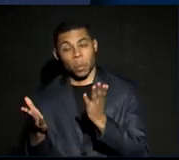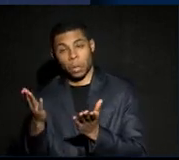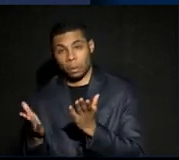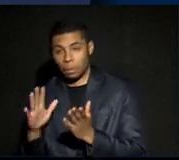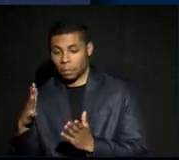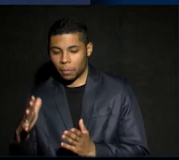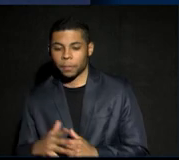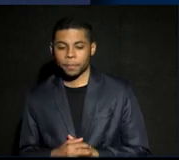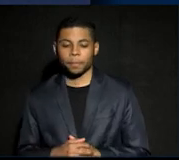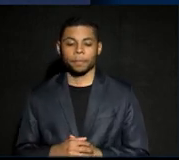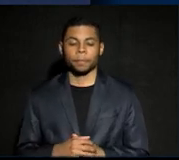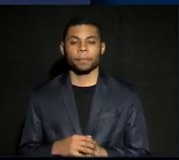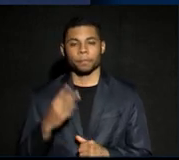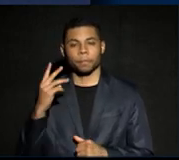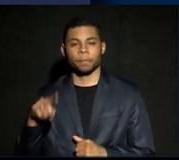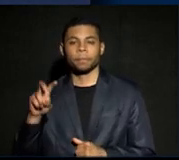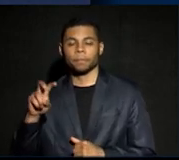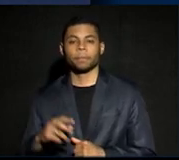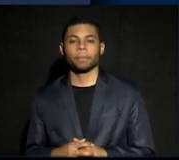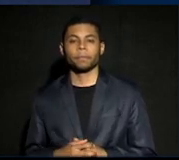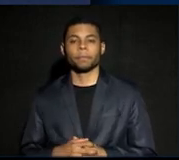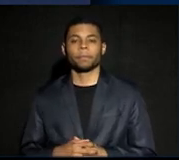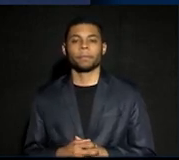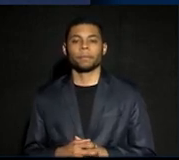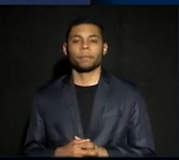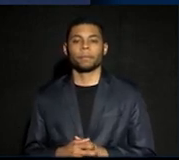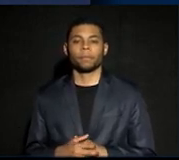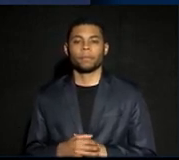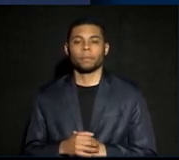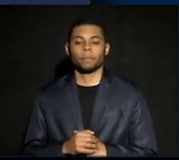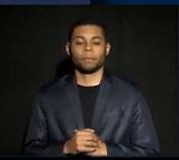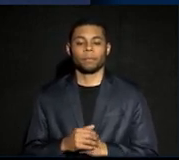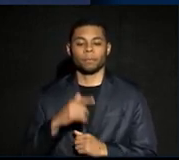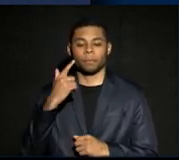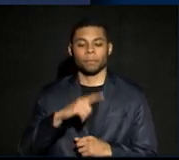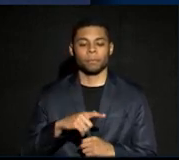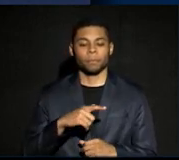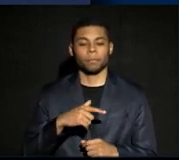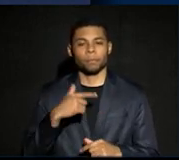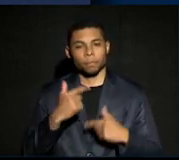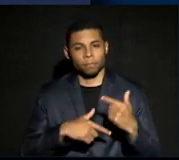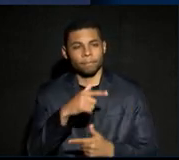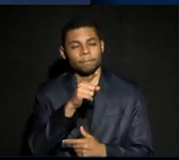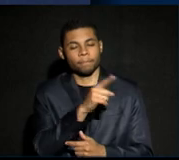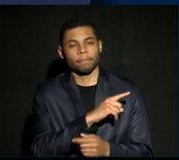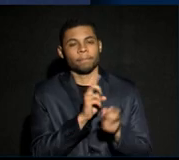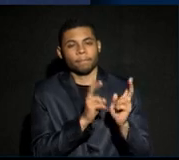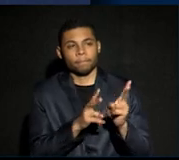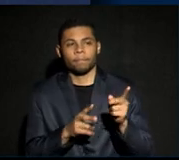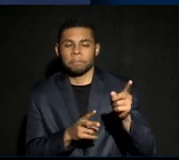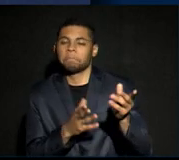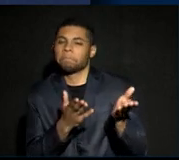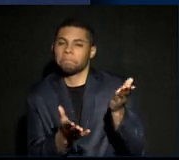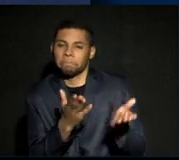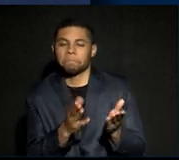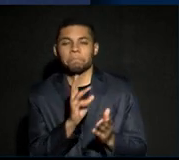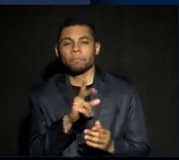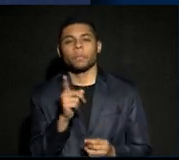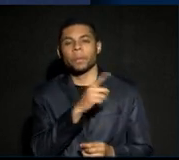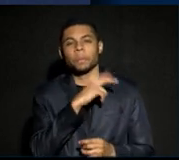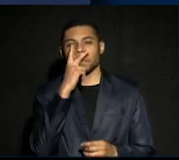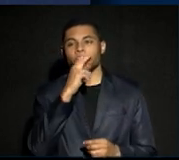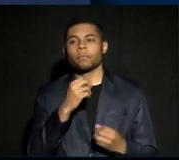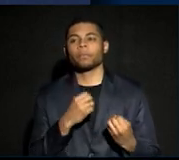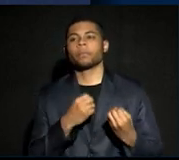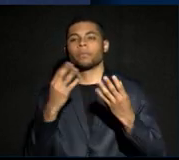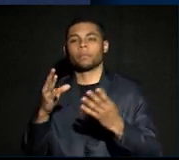moderadas, em 3,5, uma desaceleração da atividade também bem moderada, a ponto de não